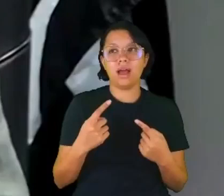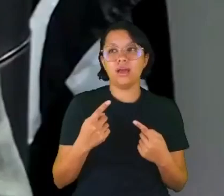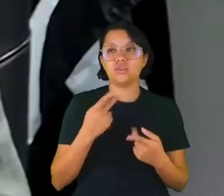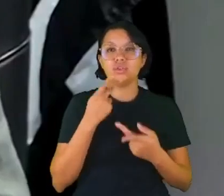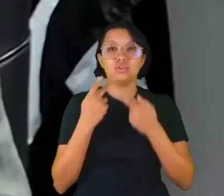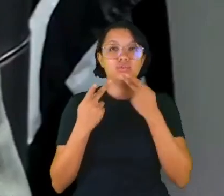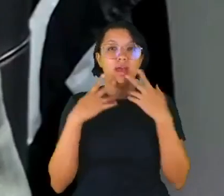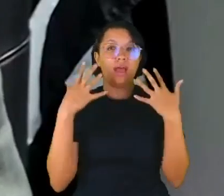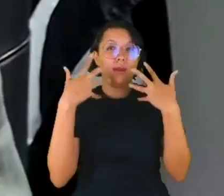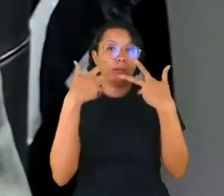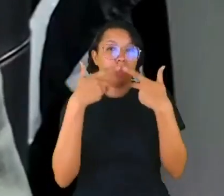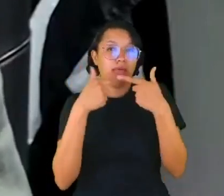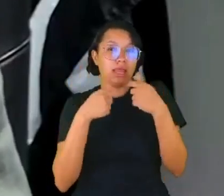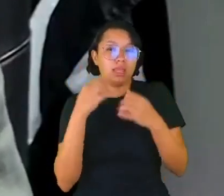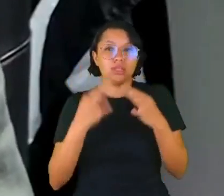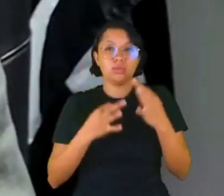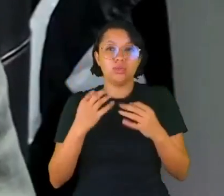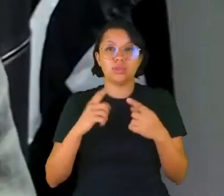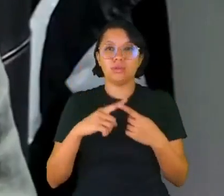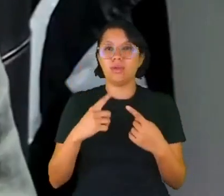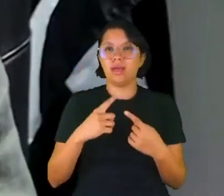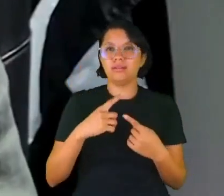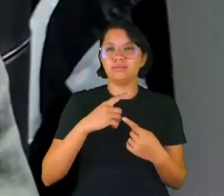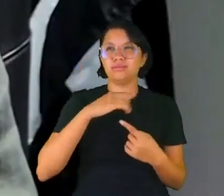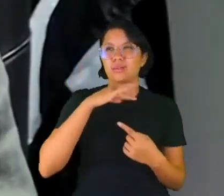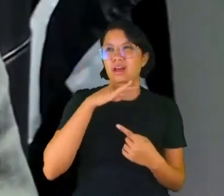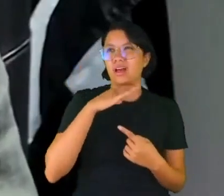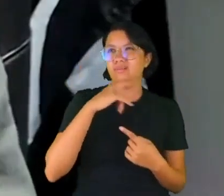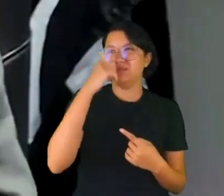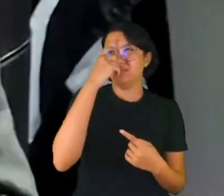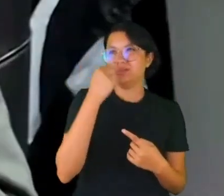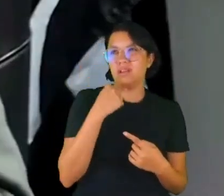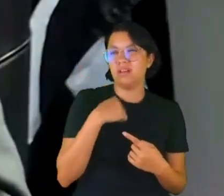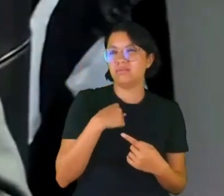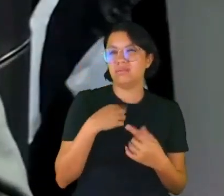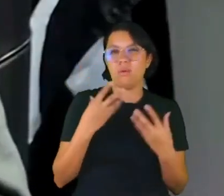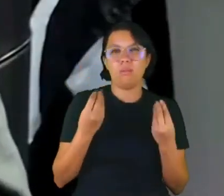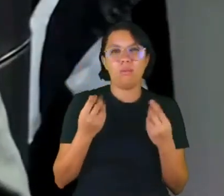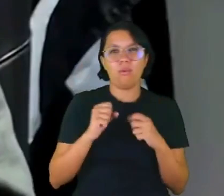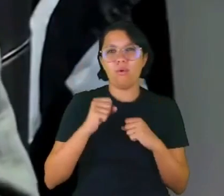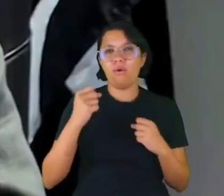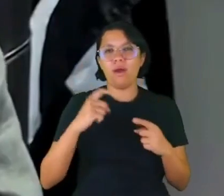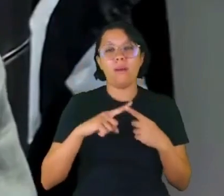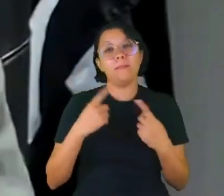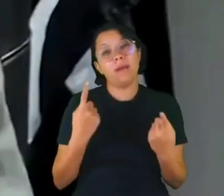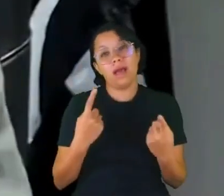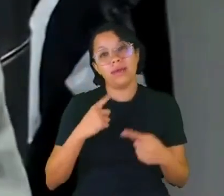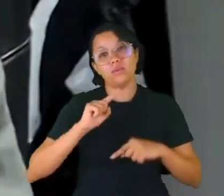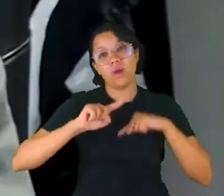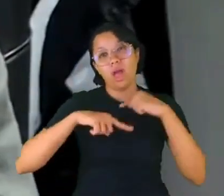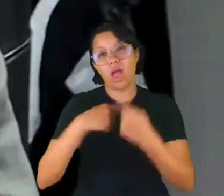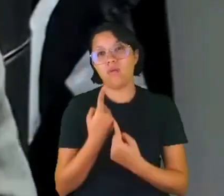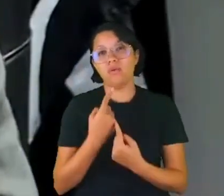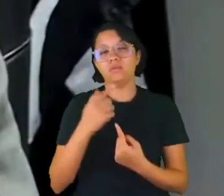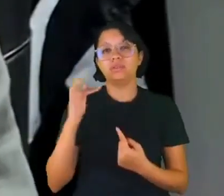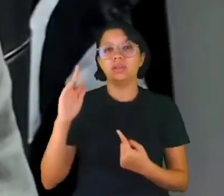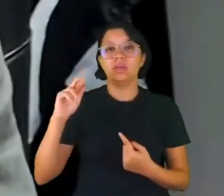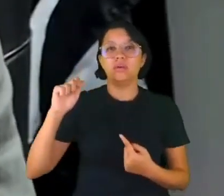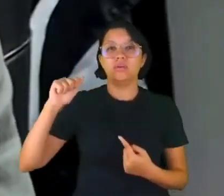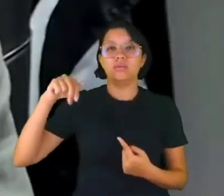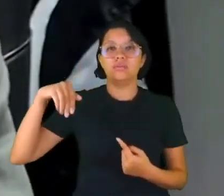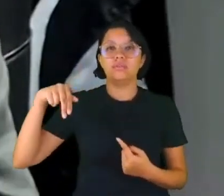jurídica, mas os malefícios pessoais foram muito grandes. De qualquer forma, com a Revolução Francesa, nós